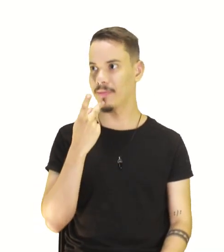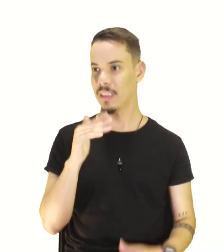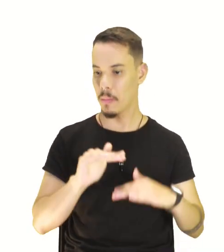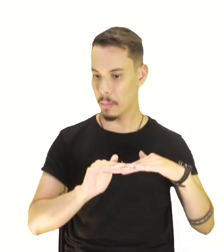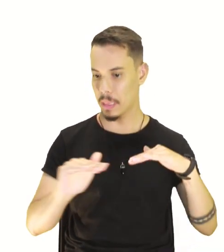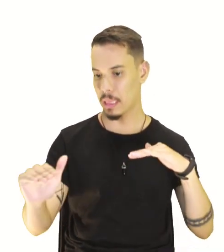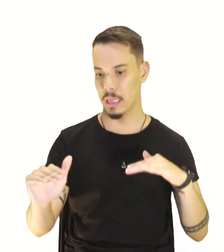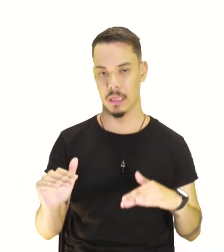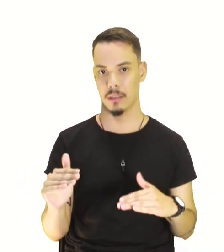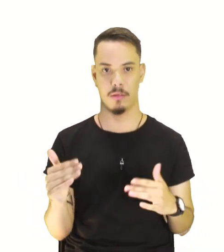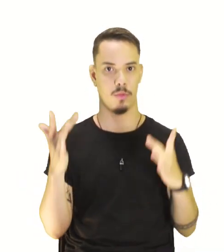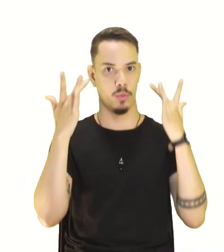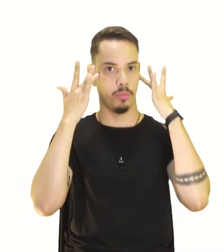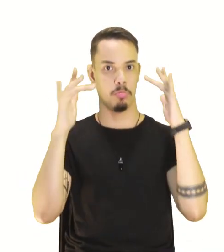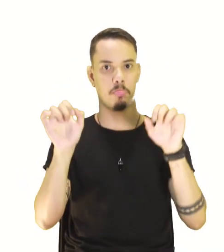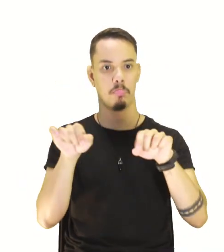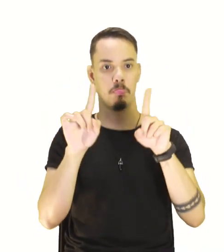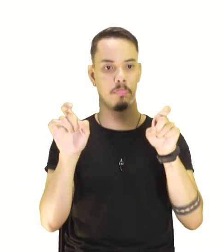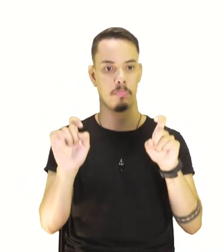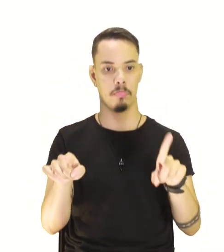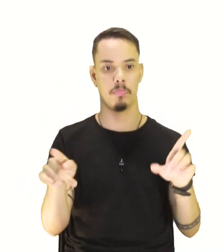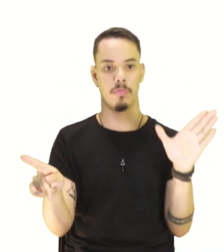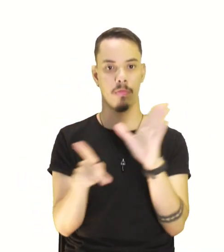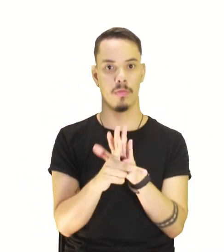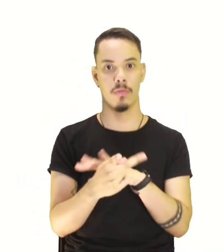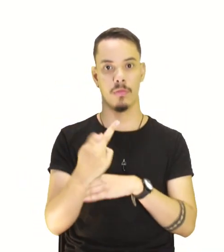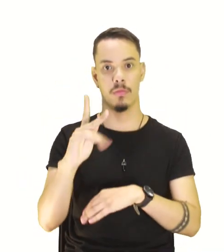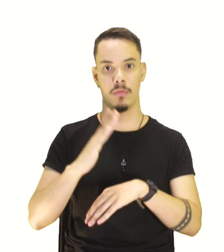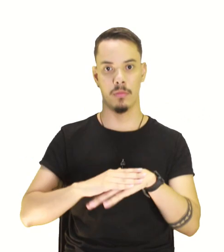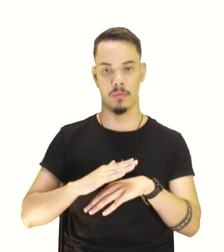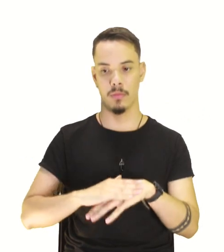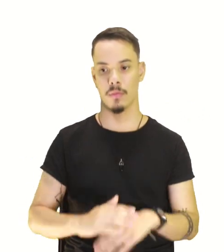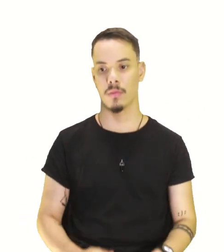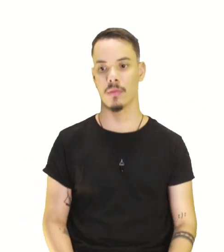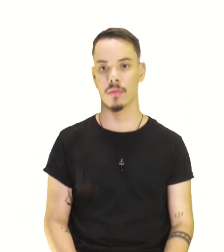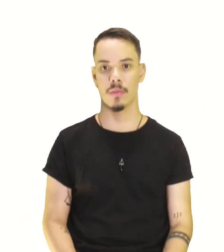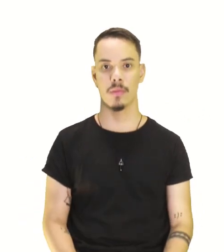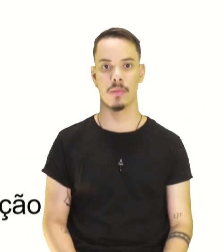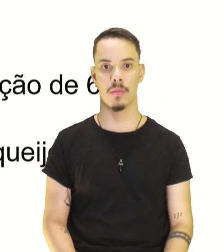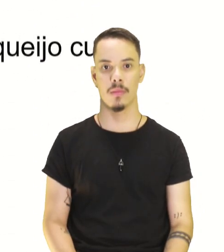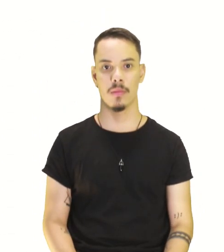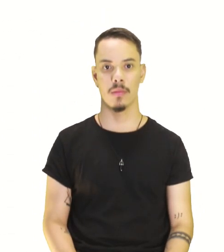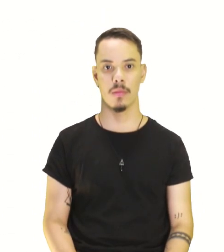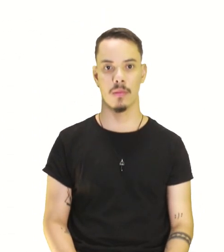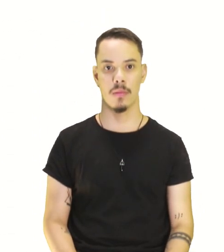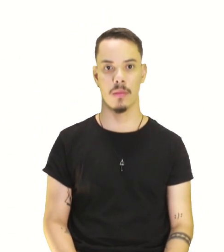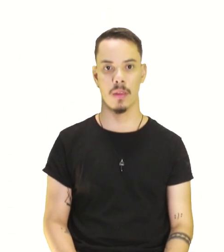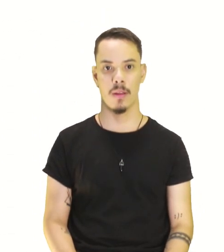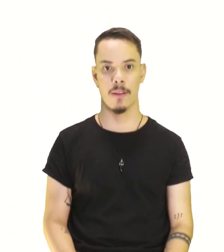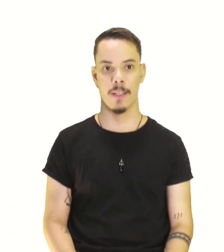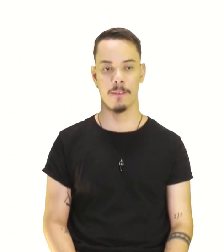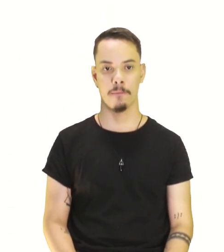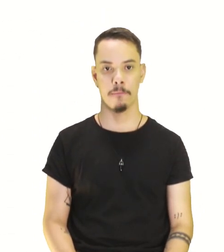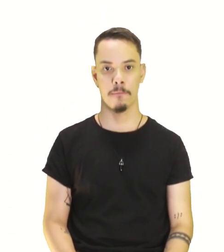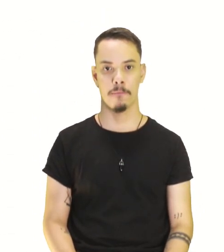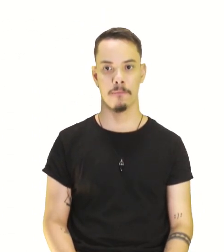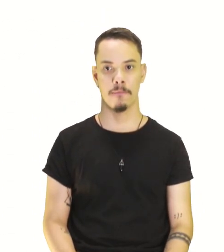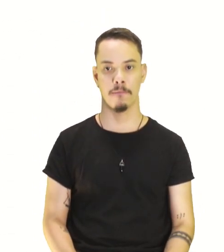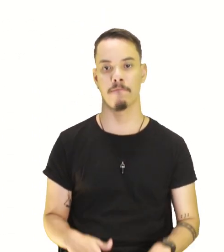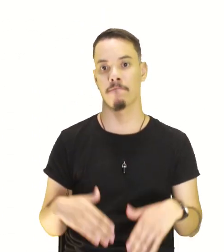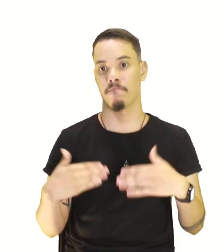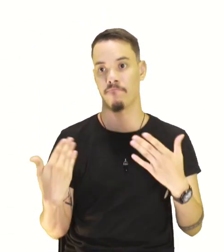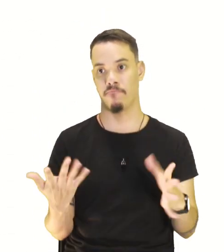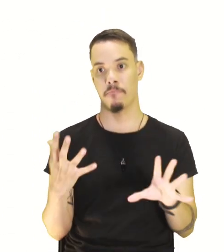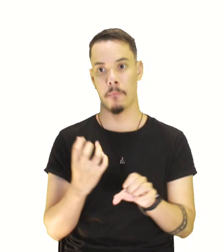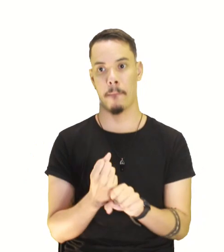os lugares, né? Então, cada um tem a sua realidade, tá bom? Beleza. Vamos lá. Vamos calcular o lucro, então? Vamos. Qual será o lucro